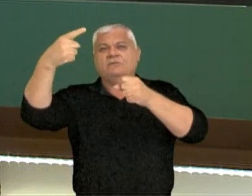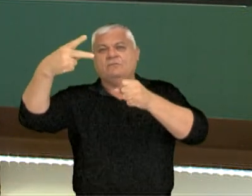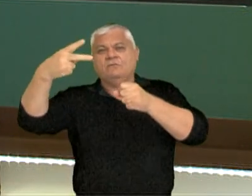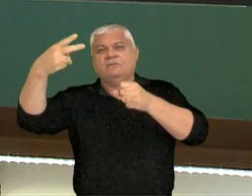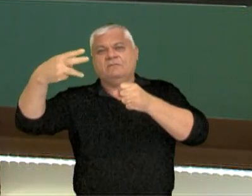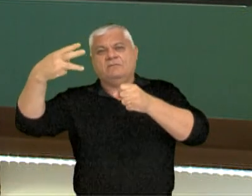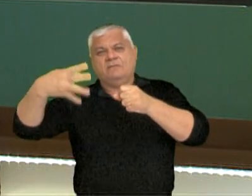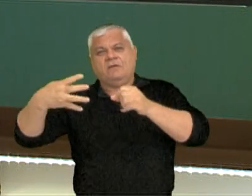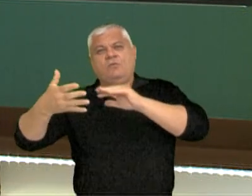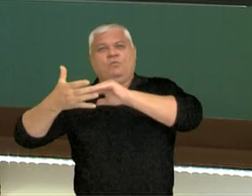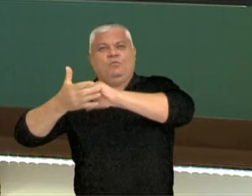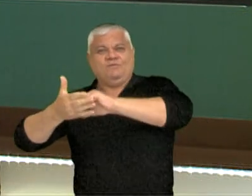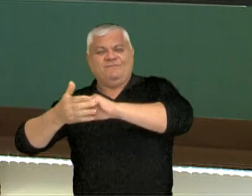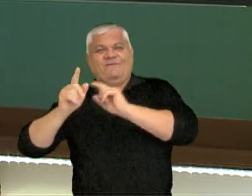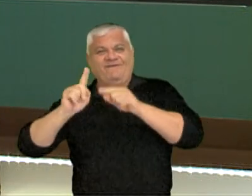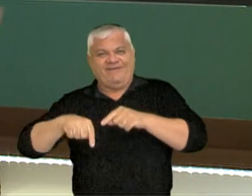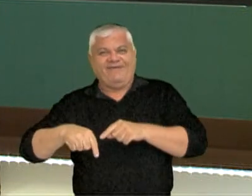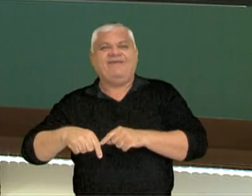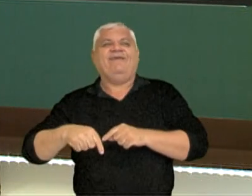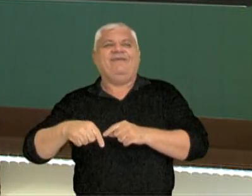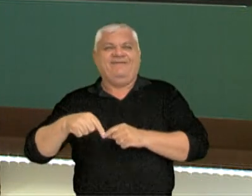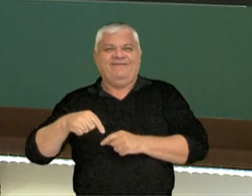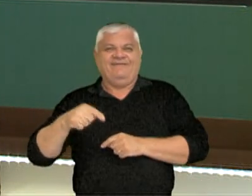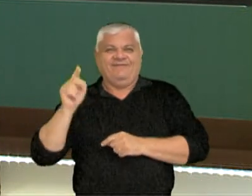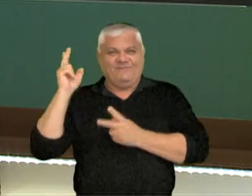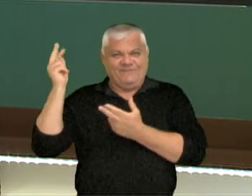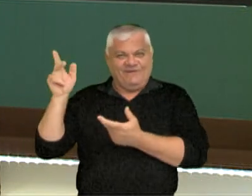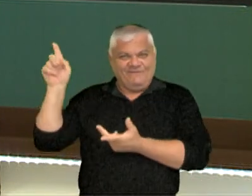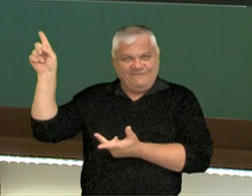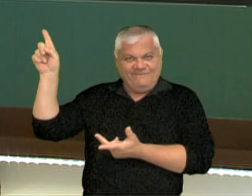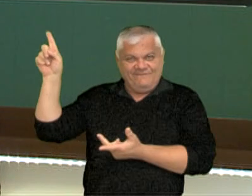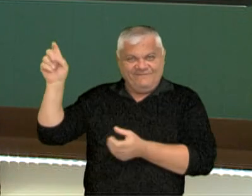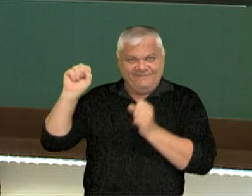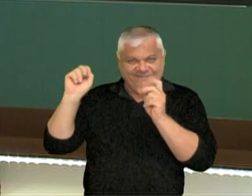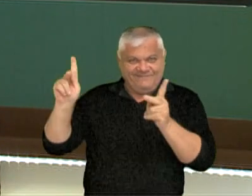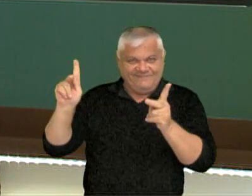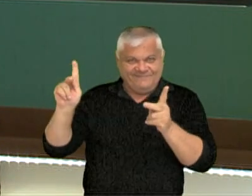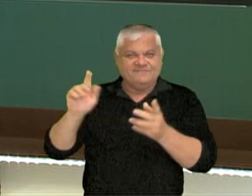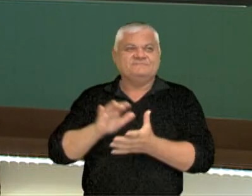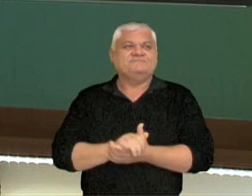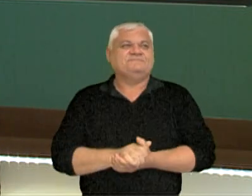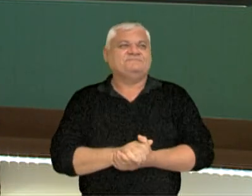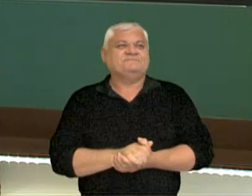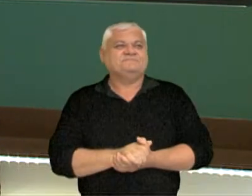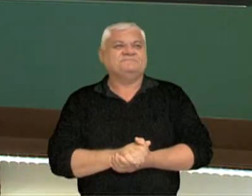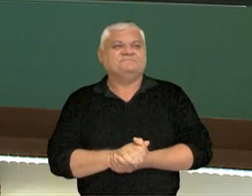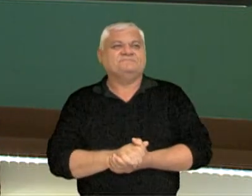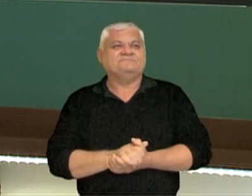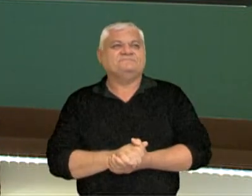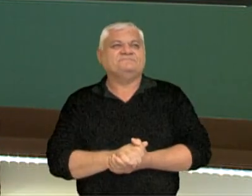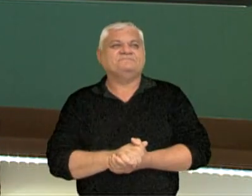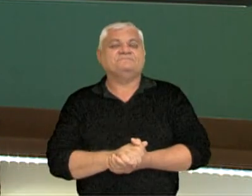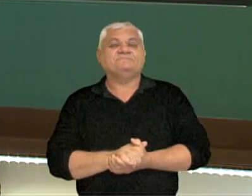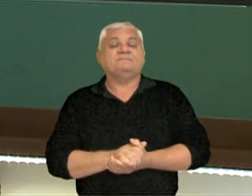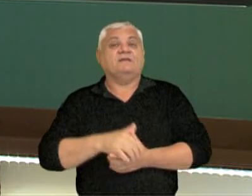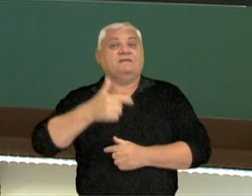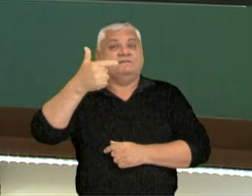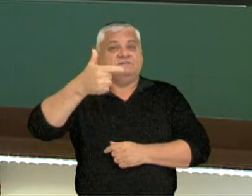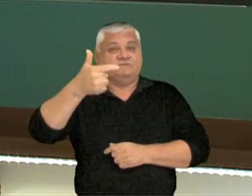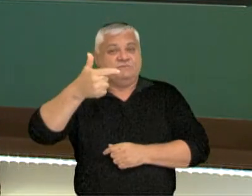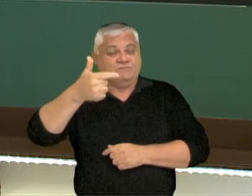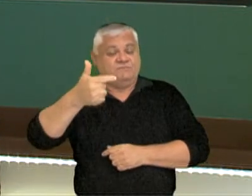temos João, Ari, Carlos e o Lúcio, ok? Então, vamos lá. Vamos para o